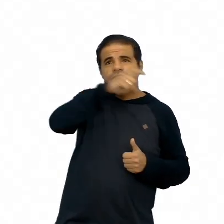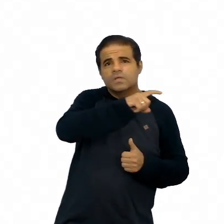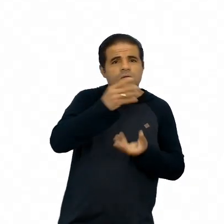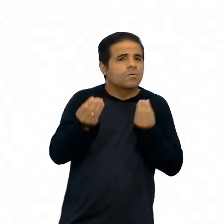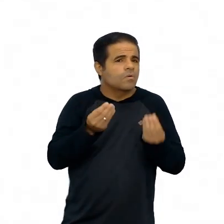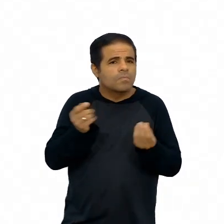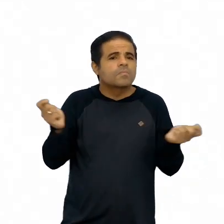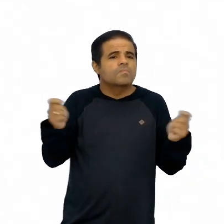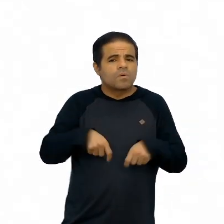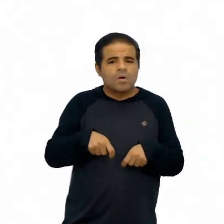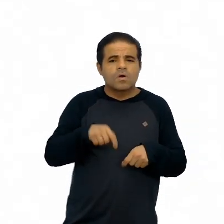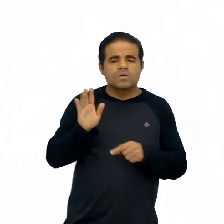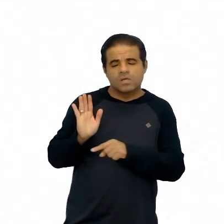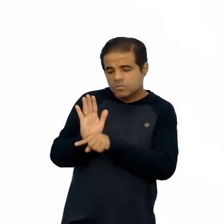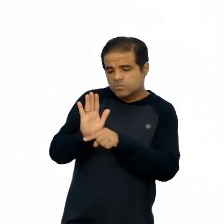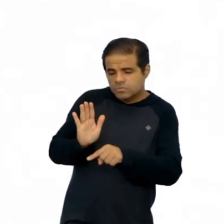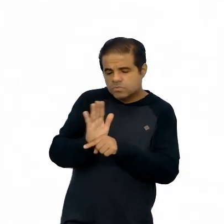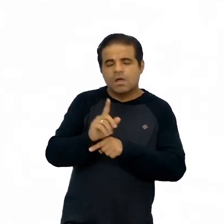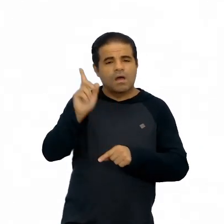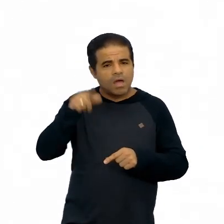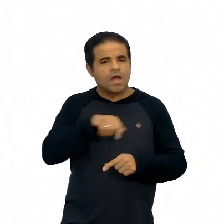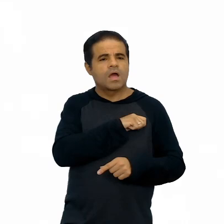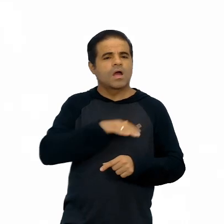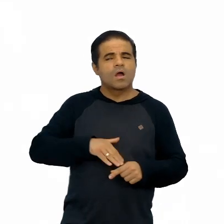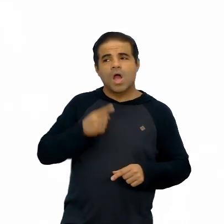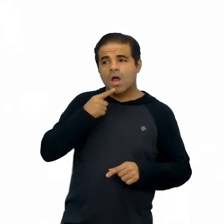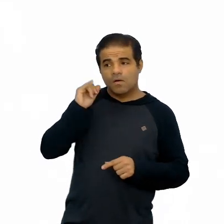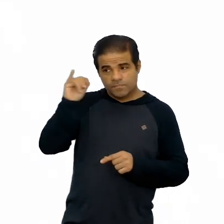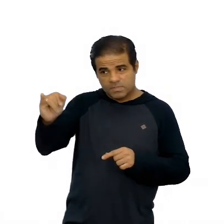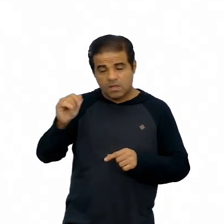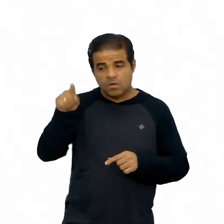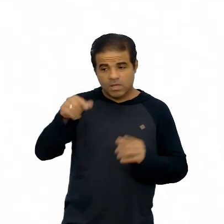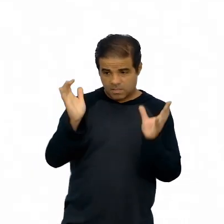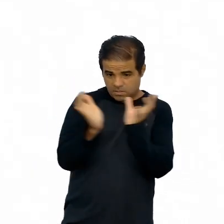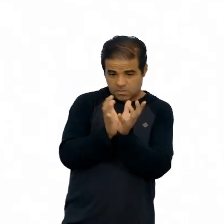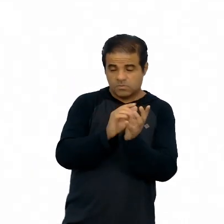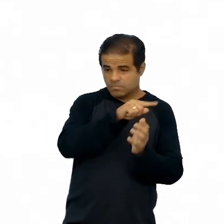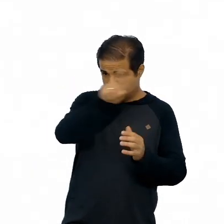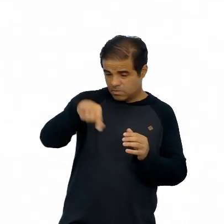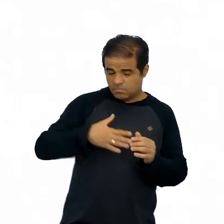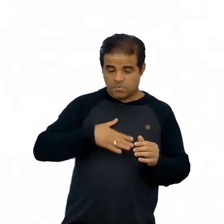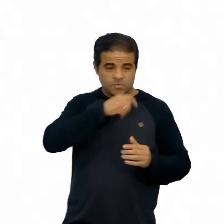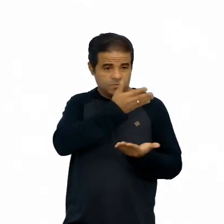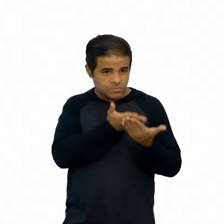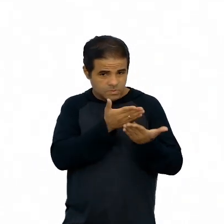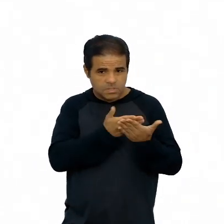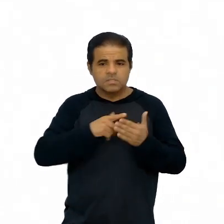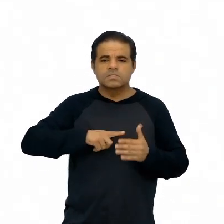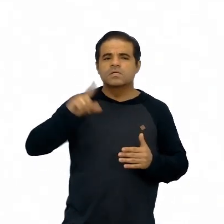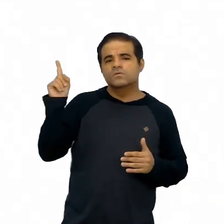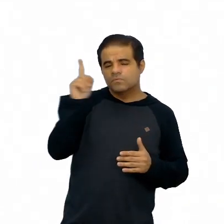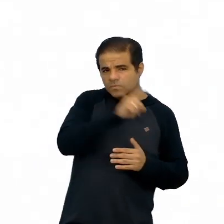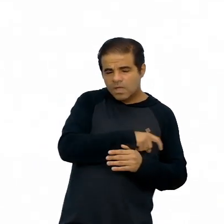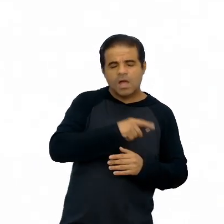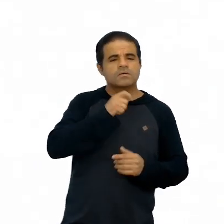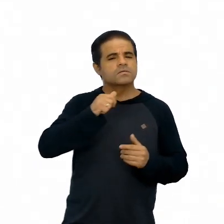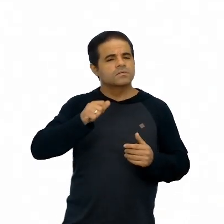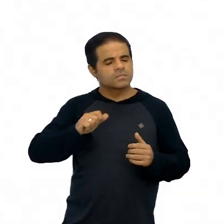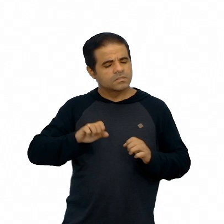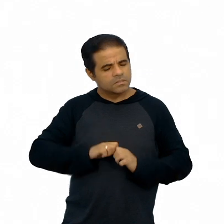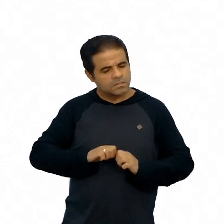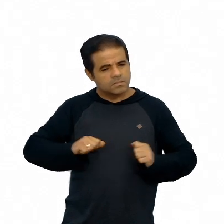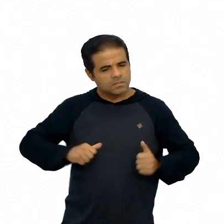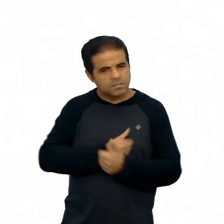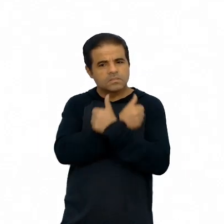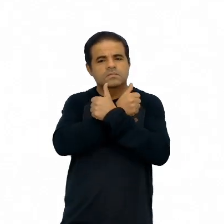que eu posso ajudar esse aluno? Então, eu vou identificar, olha, essa turma, meus estudantes, eles vão ter dificuldade em equação do primeiro grau, eles